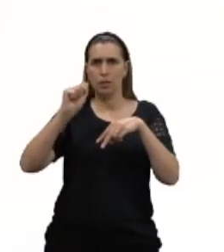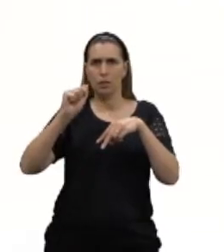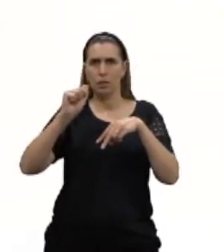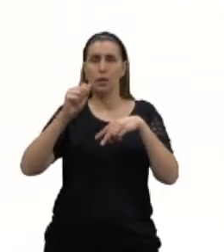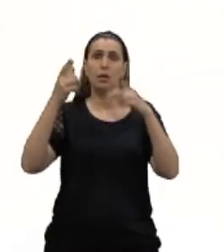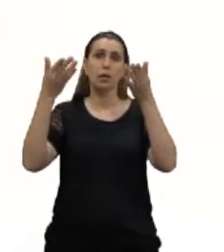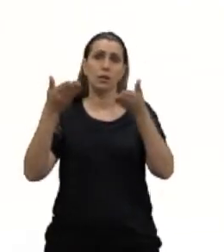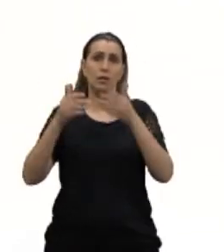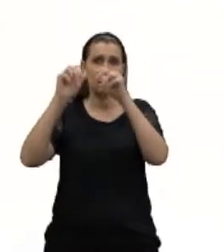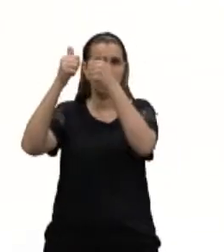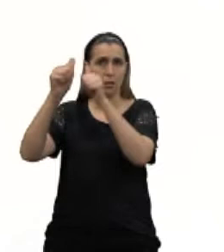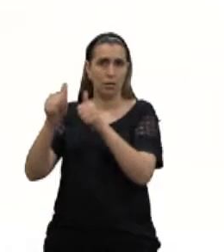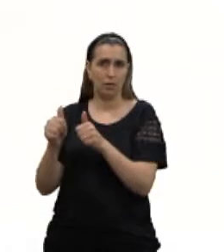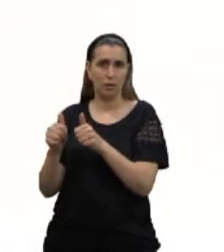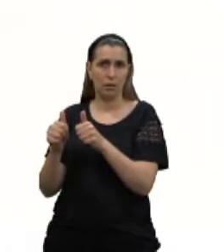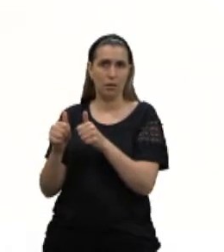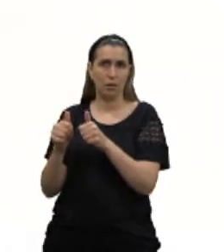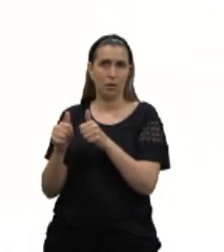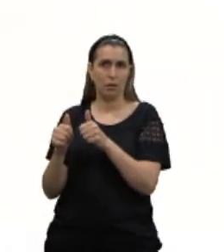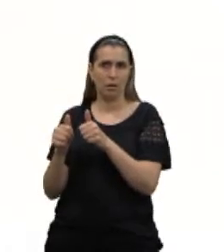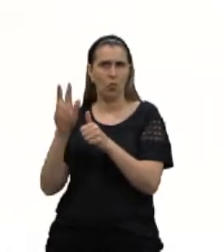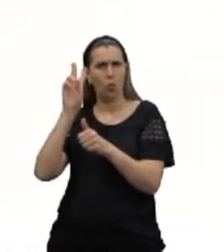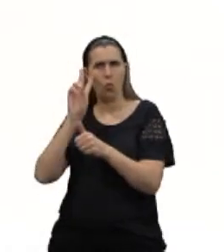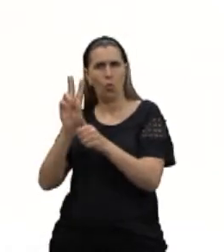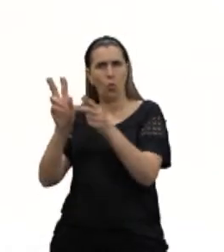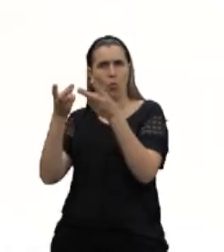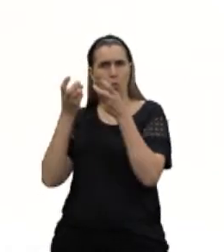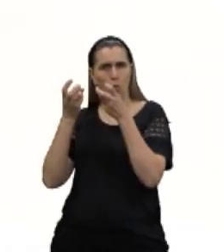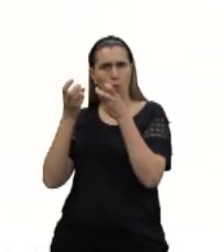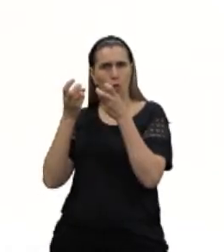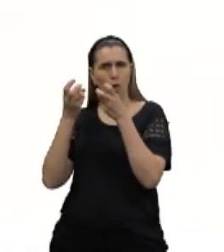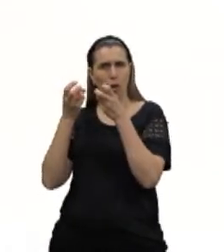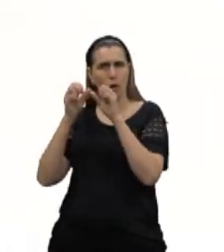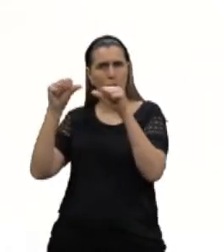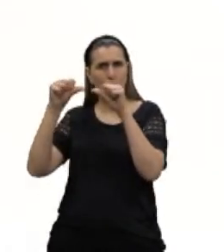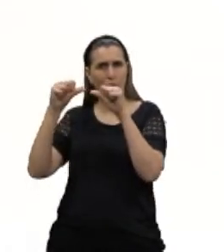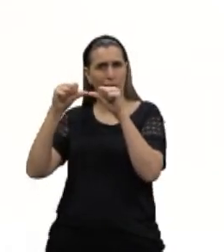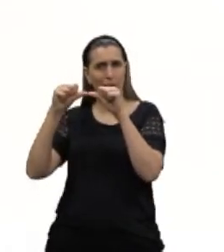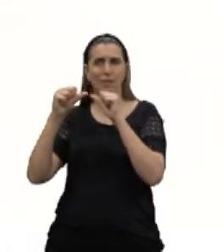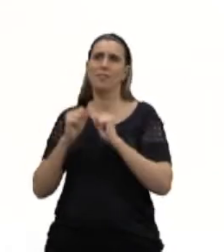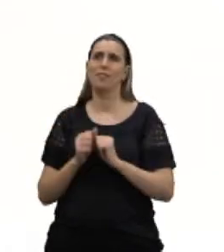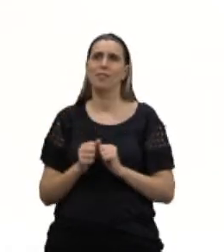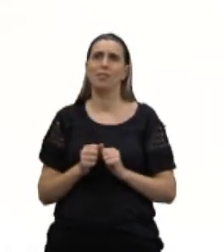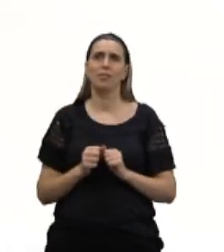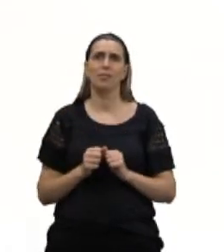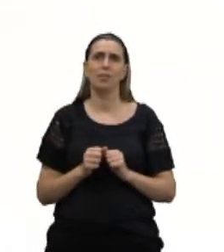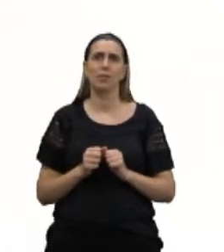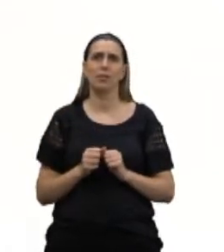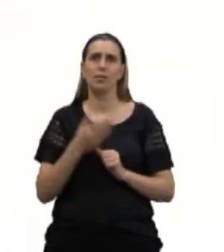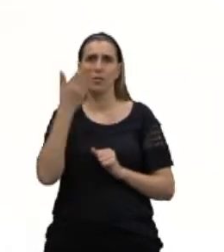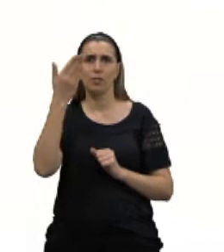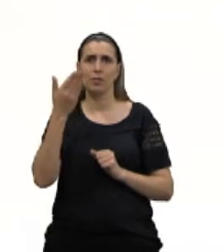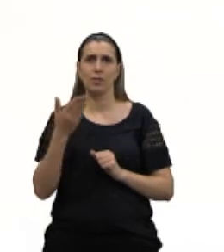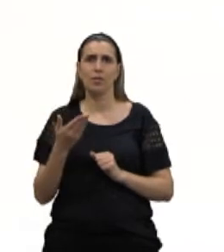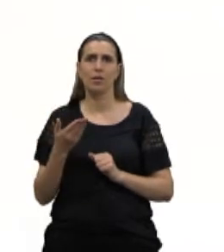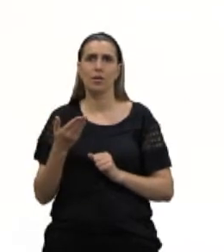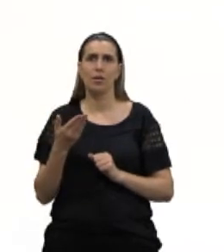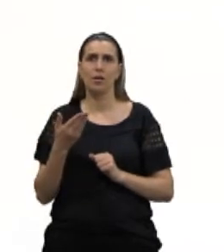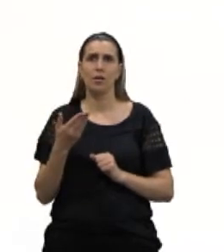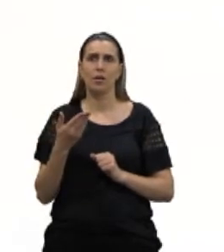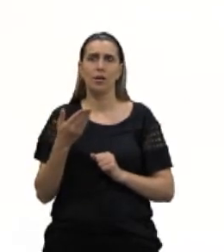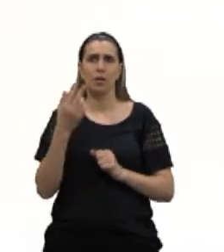Aqui eu trago umas imagens para a gente enxergar essa simetria. Né? Esse objeto aqui,